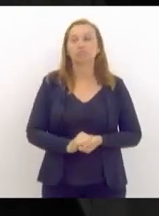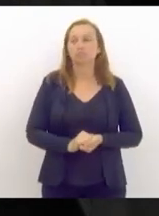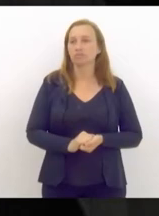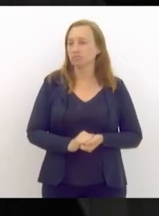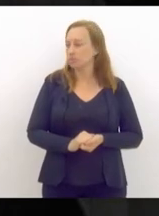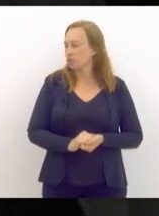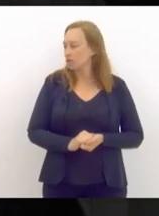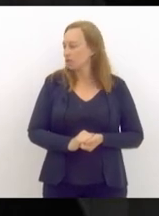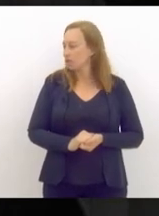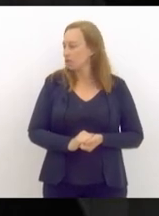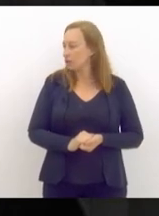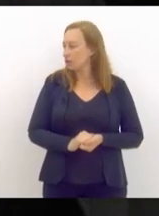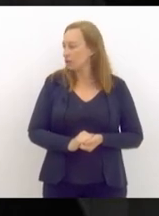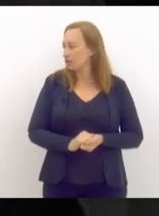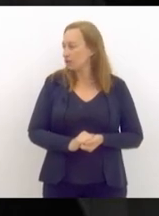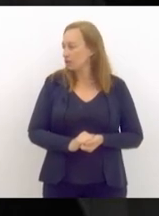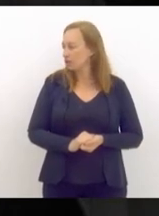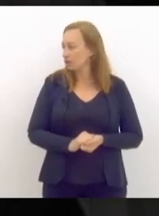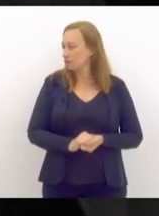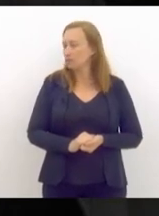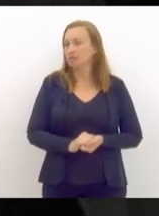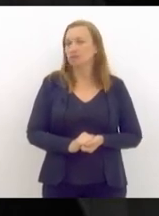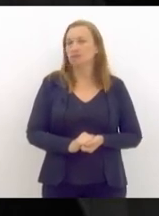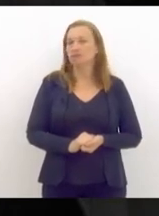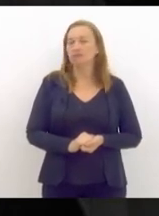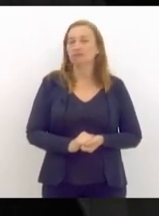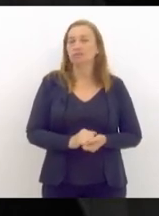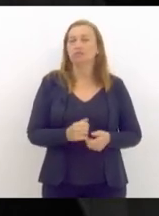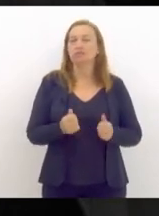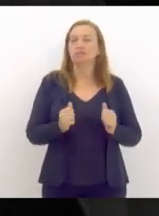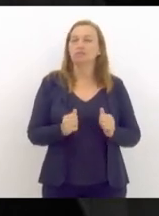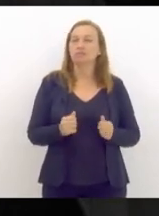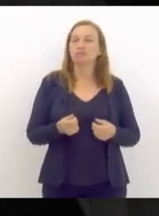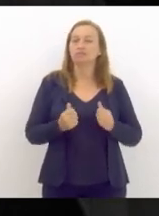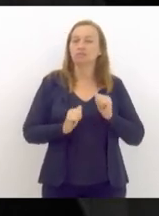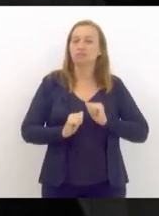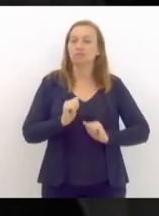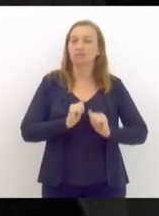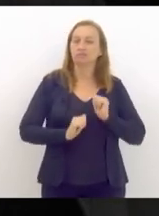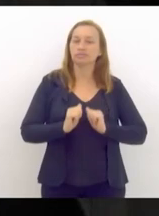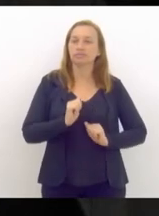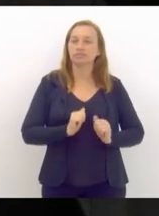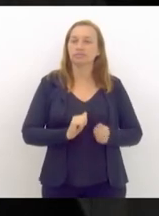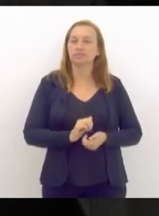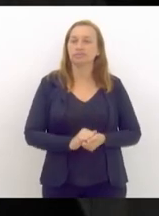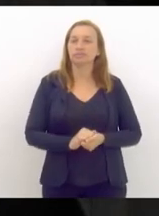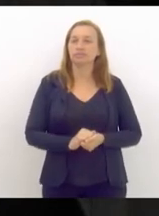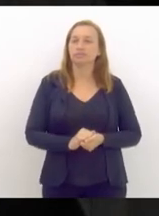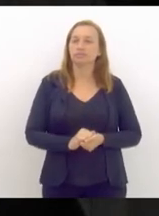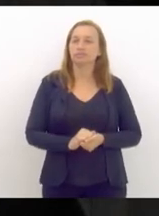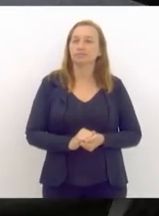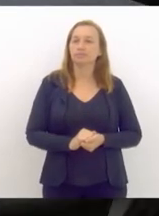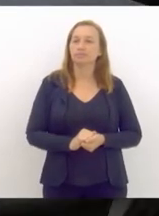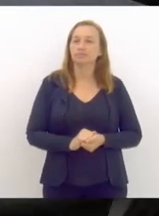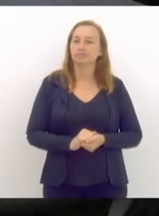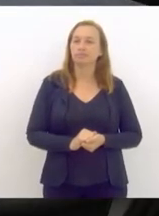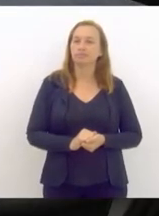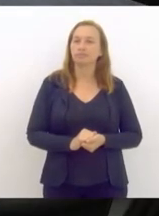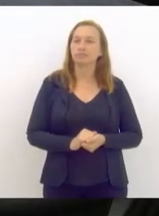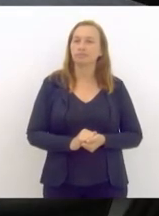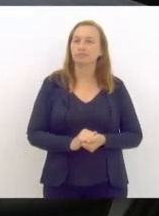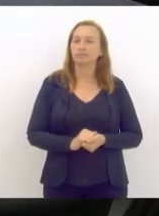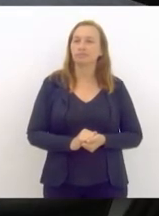nessa ansiedade e, ao mesmo tempo, efetuando essa cobrança. Muito obrigado, senhora presidente.